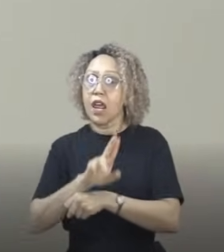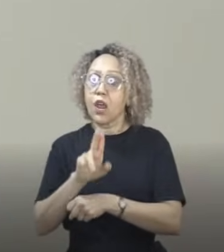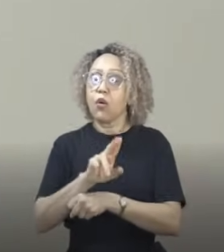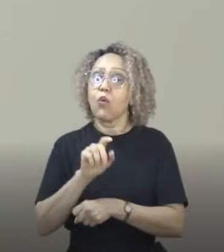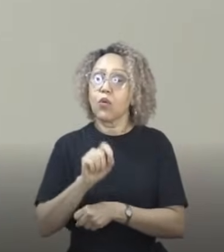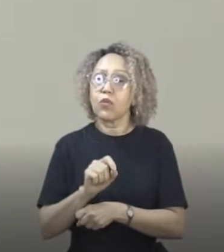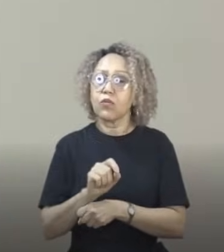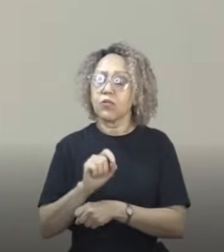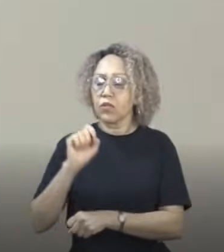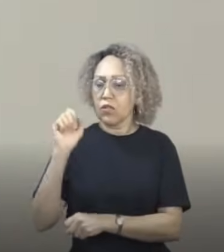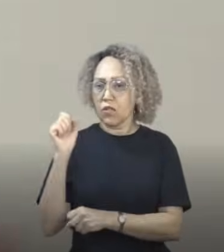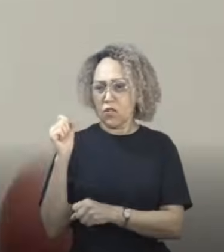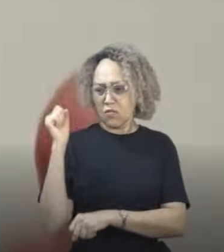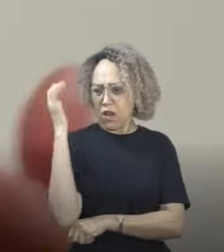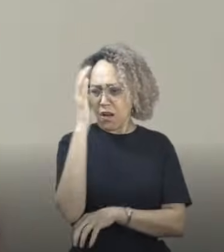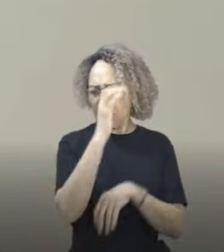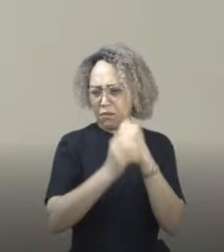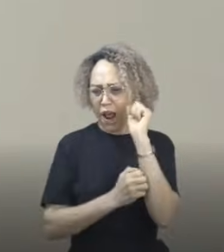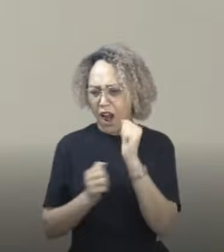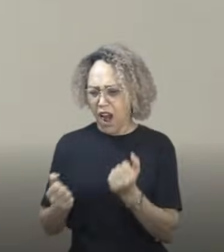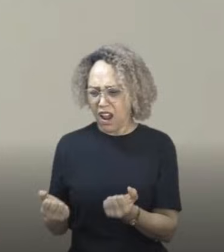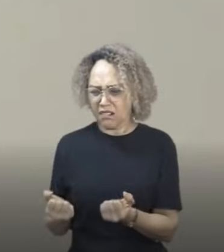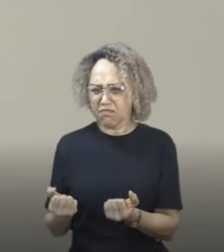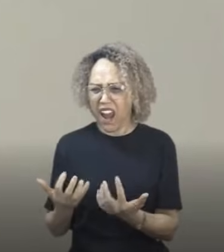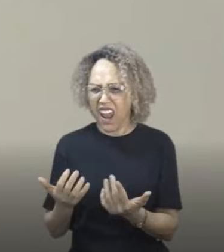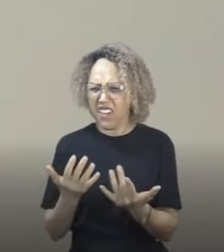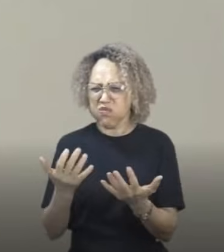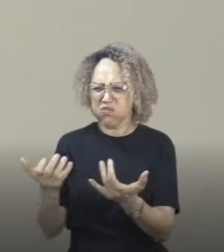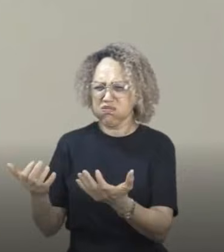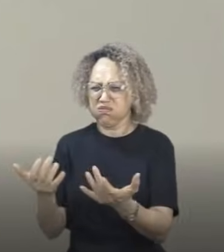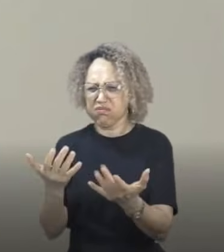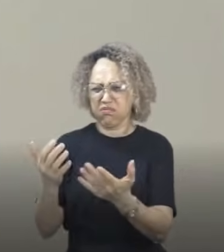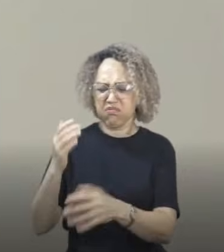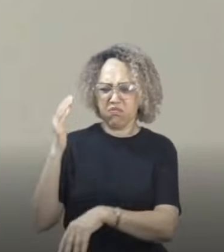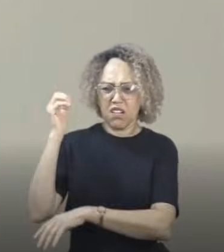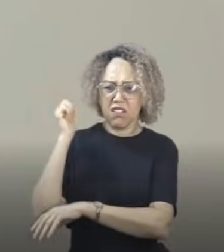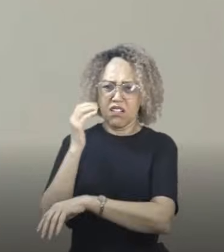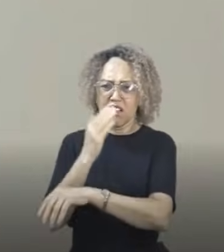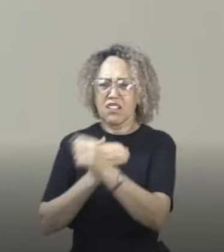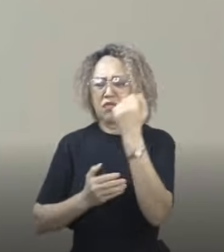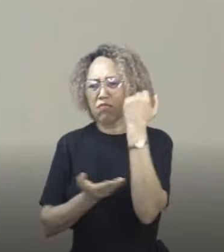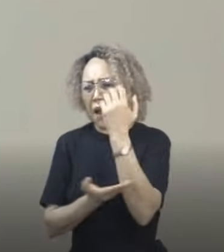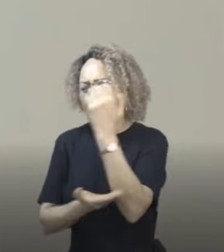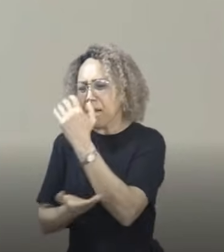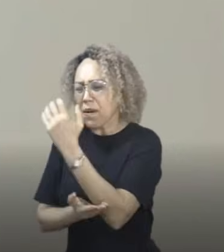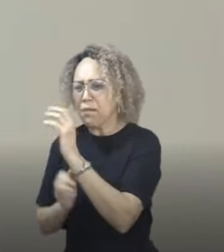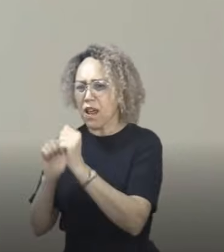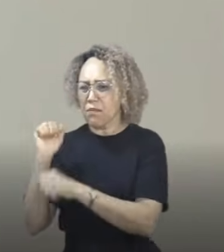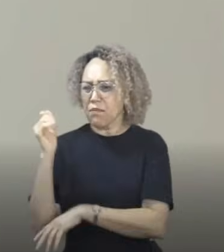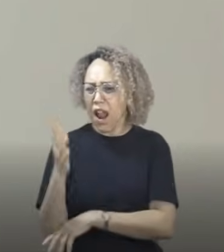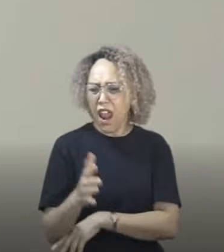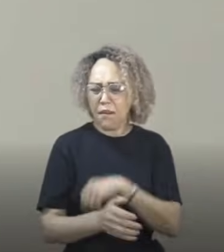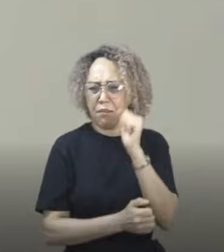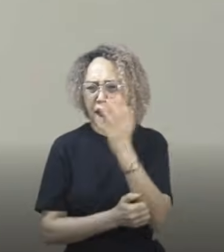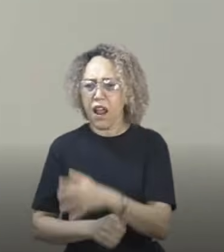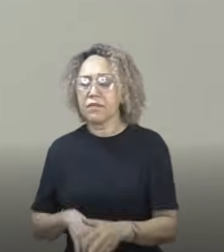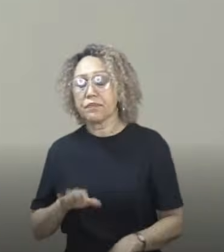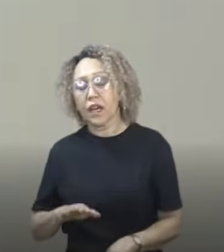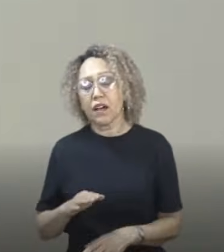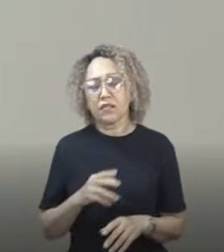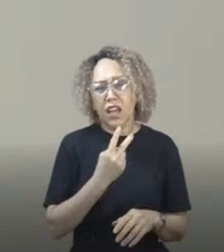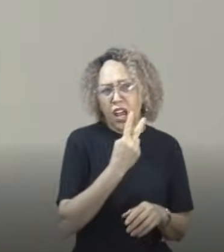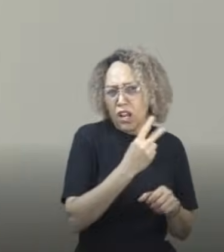ver com desmatamento. E como o Brasil, agora, nos últimos 2, 3 anos, aí, já diminuiu mais de 50%